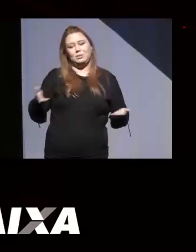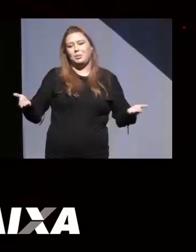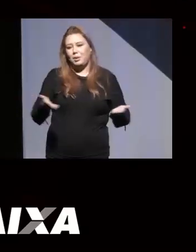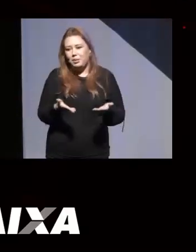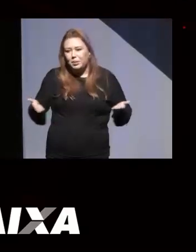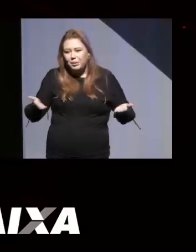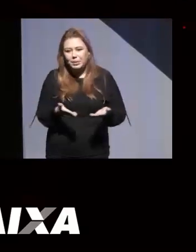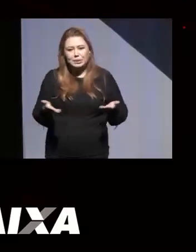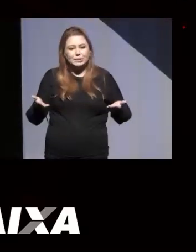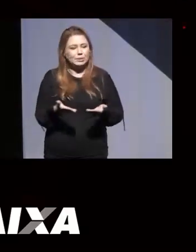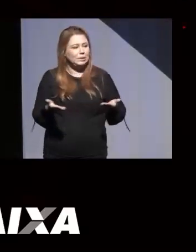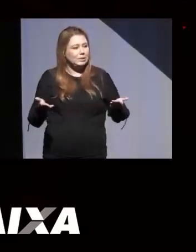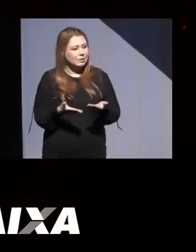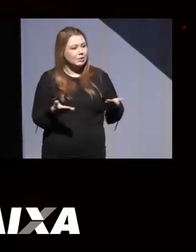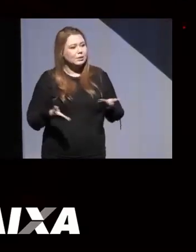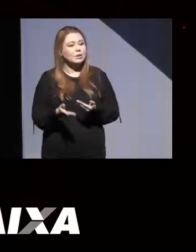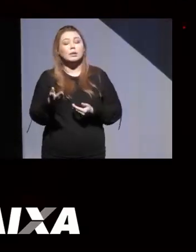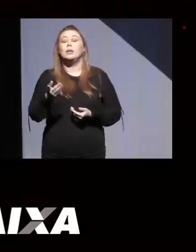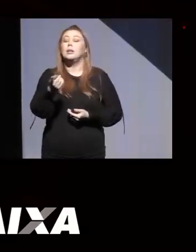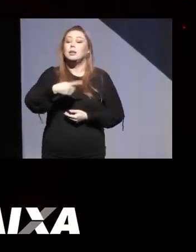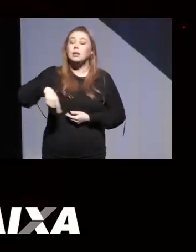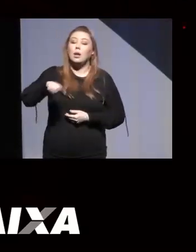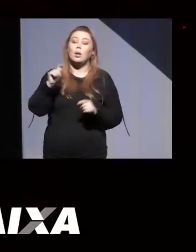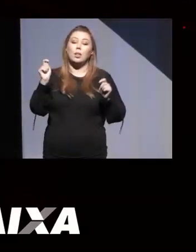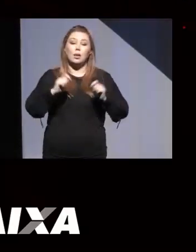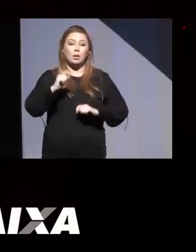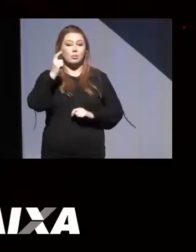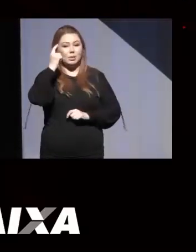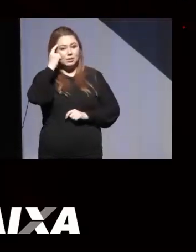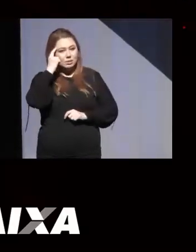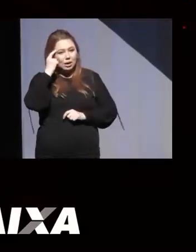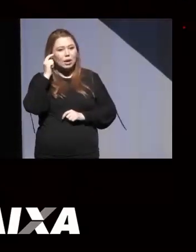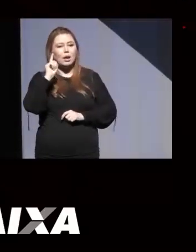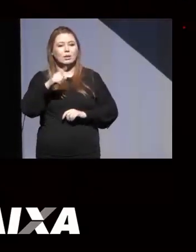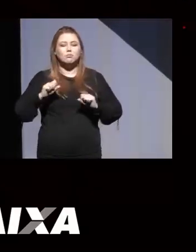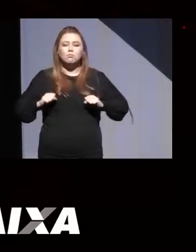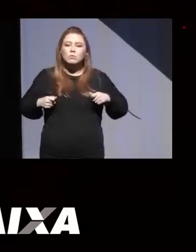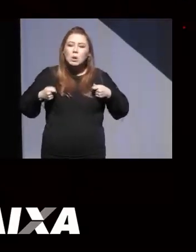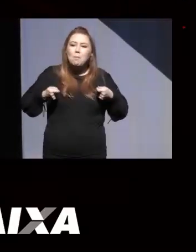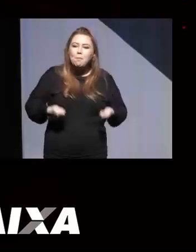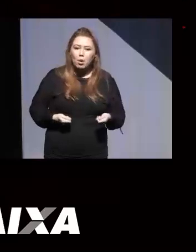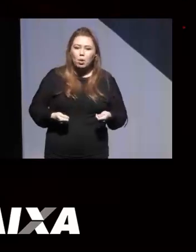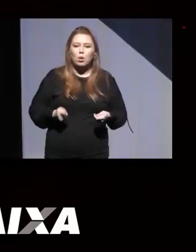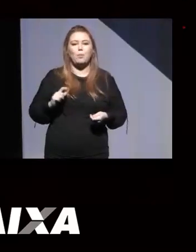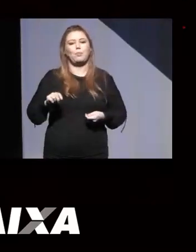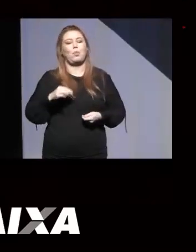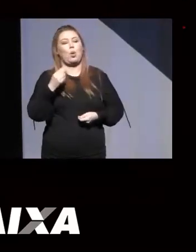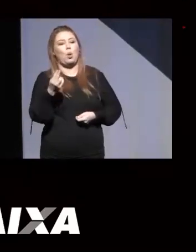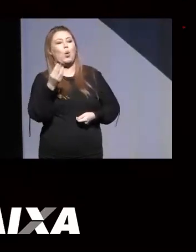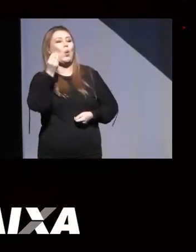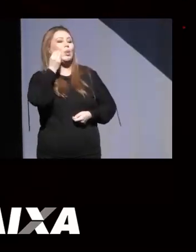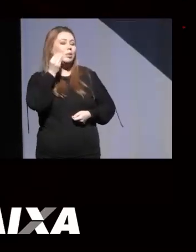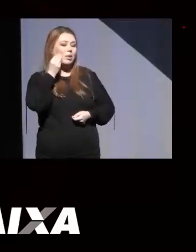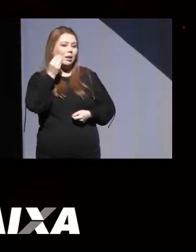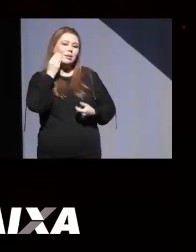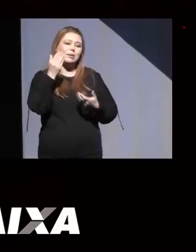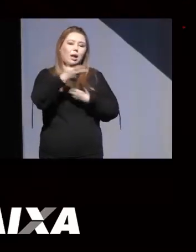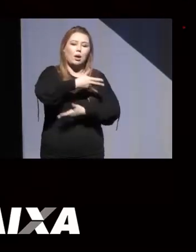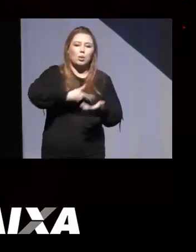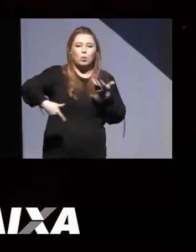pode pensar que ele existe tanto para impor ou para buscar uma cooperação